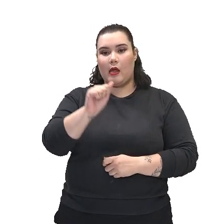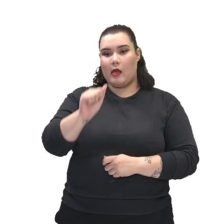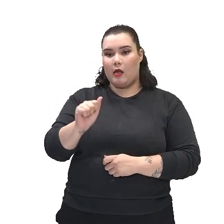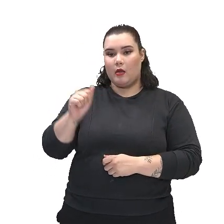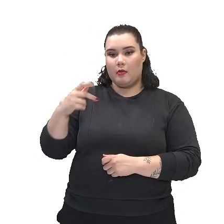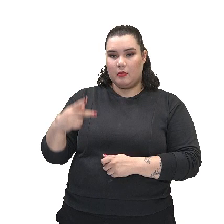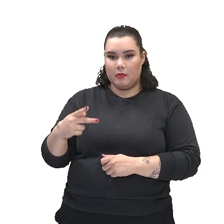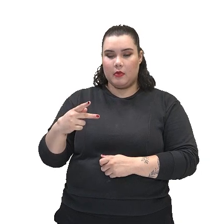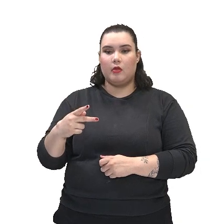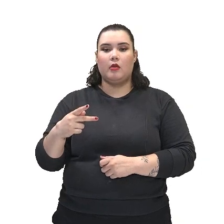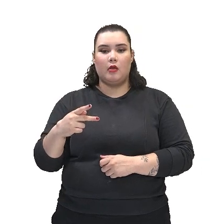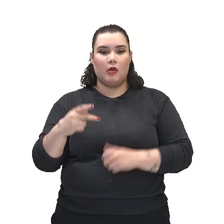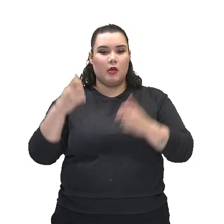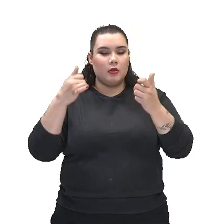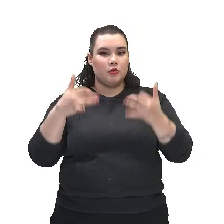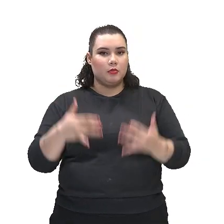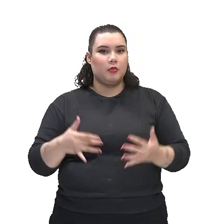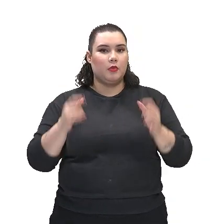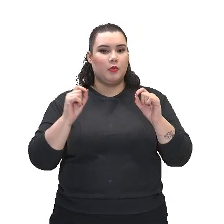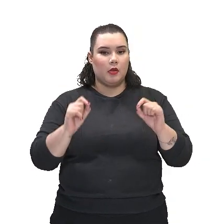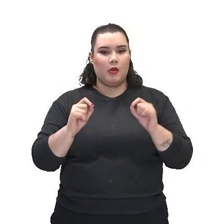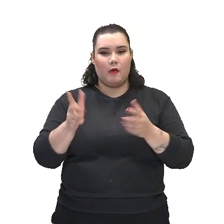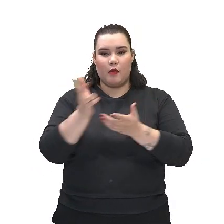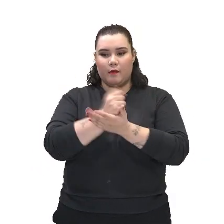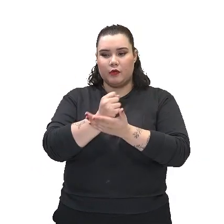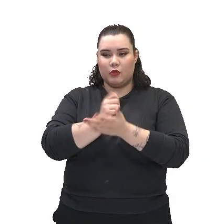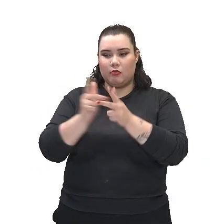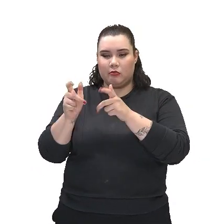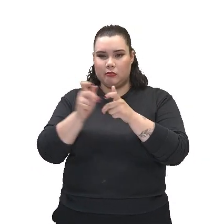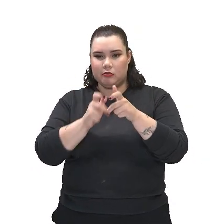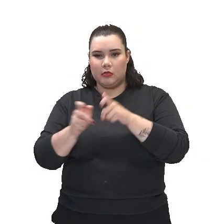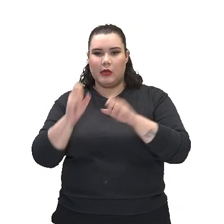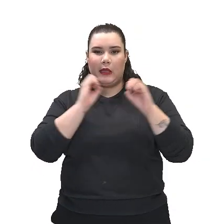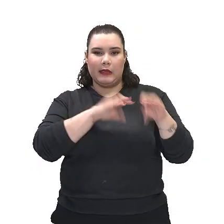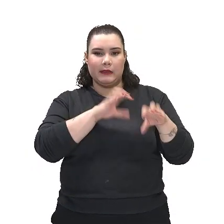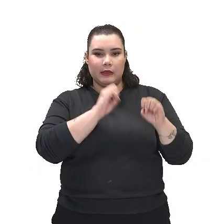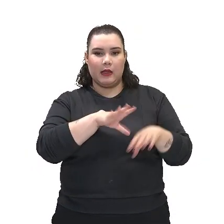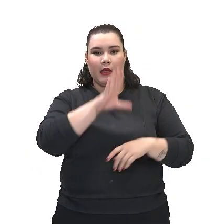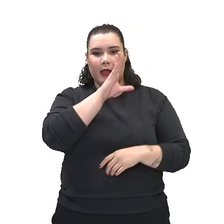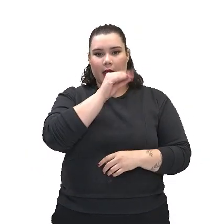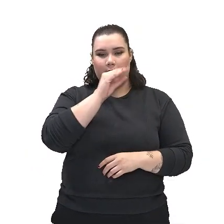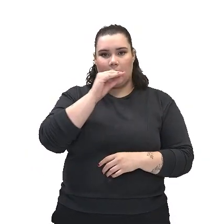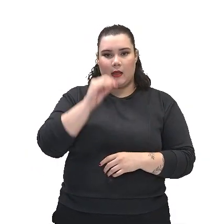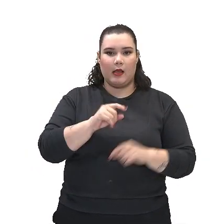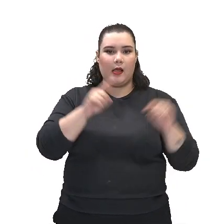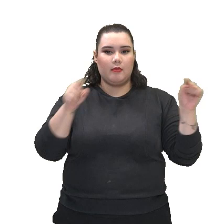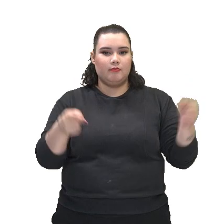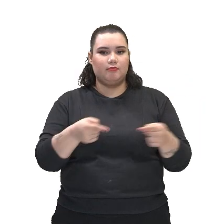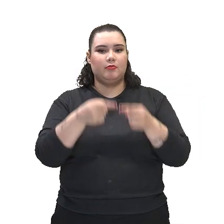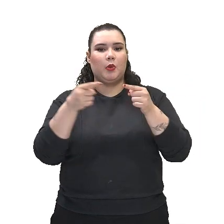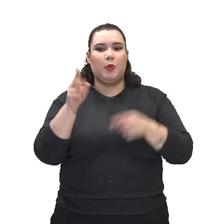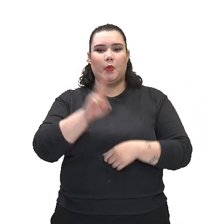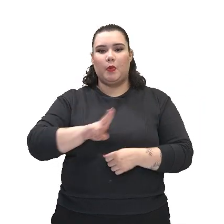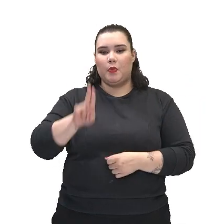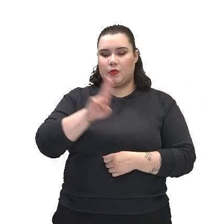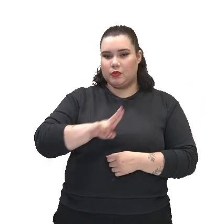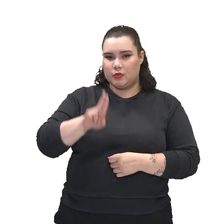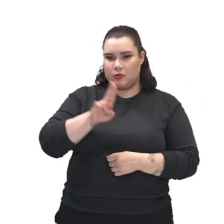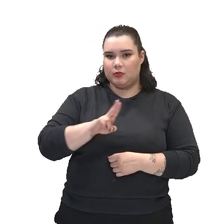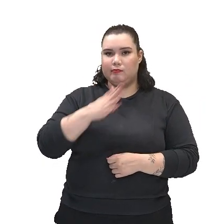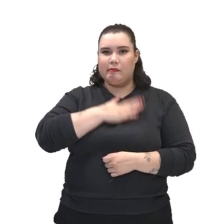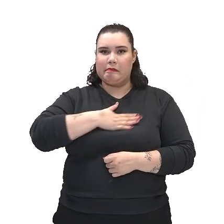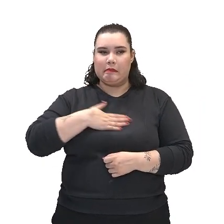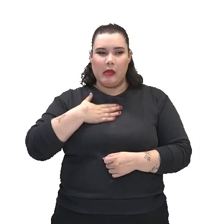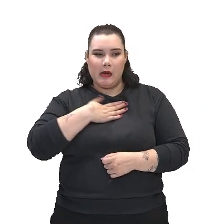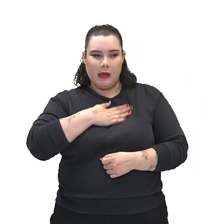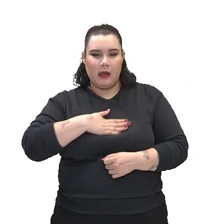Academia Americana de Pediatria afirma que os videogames violentos ensinam as crianças a associarem prazer